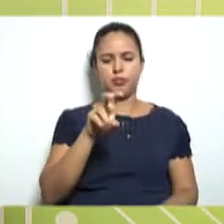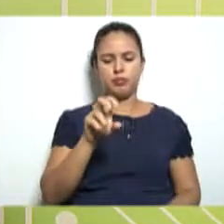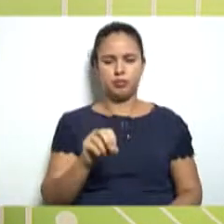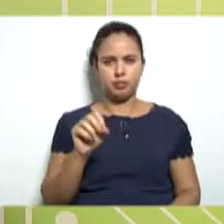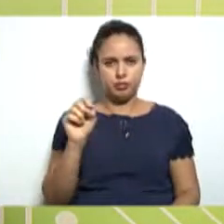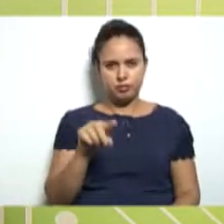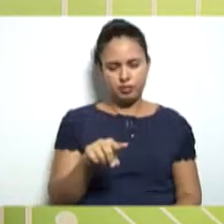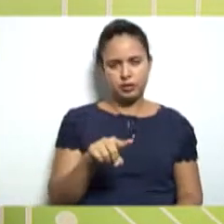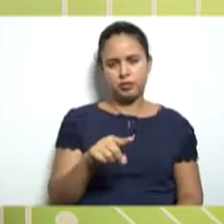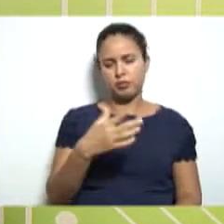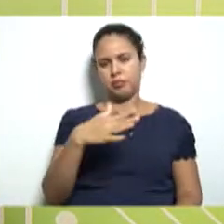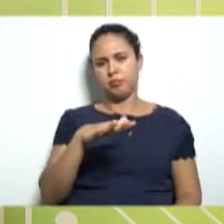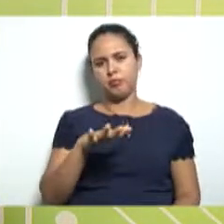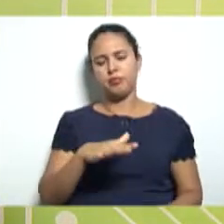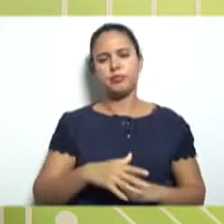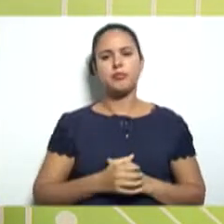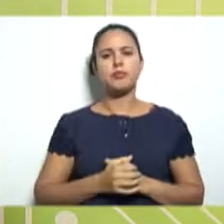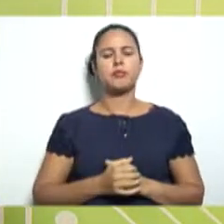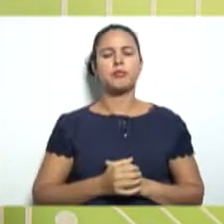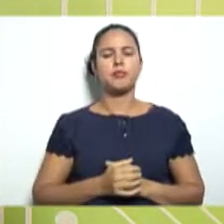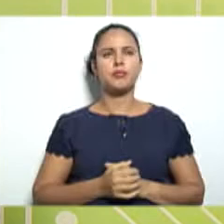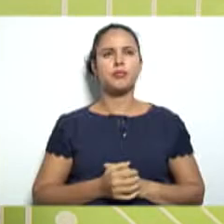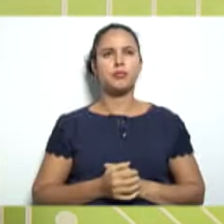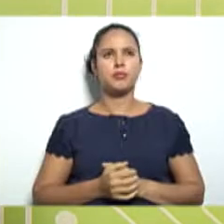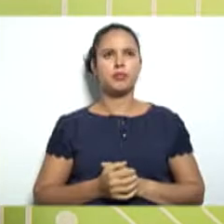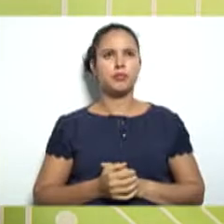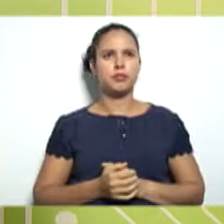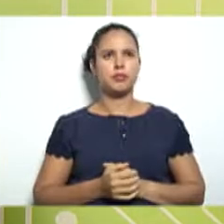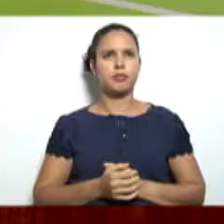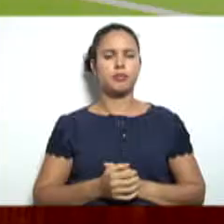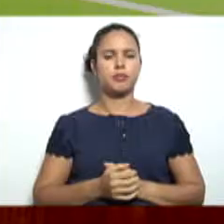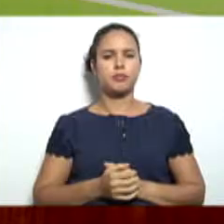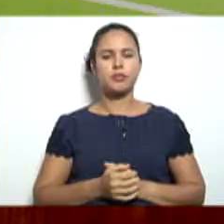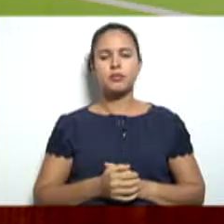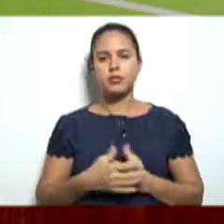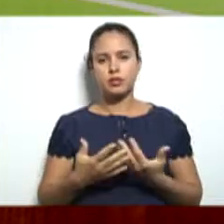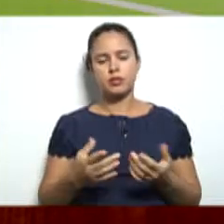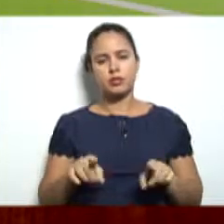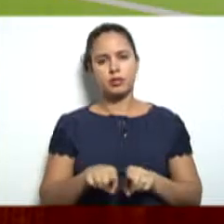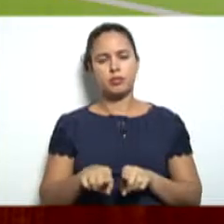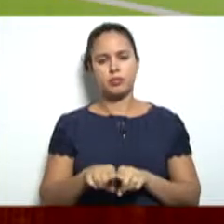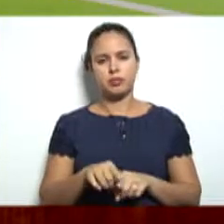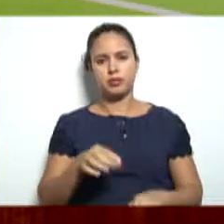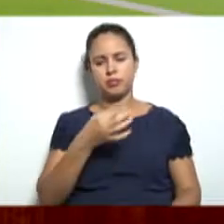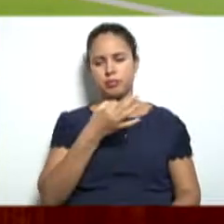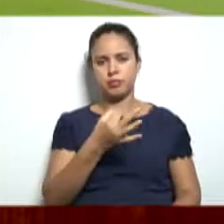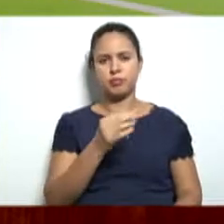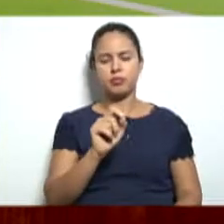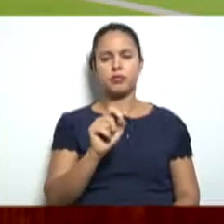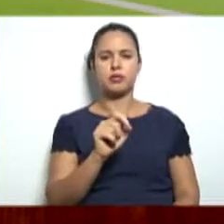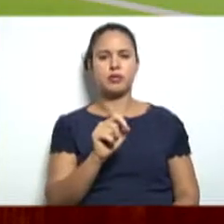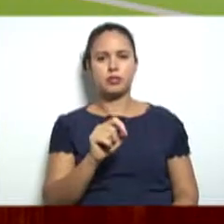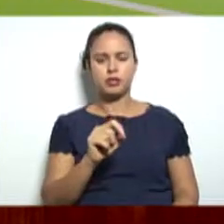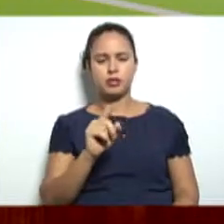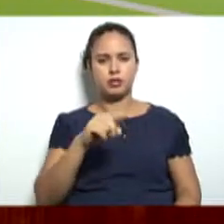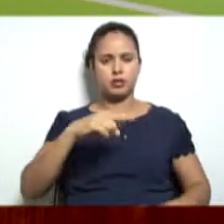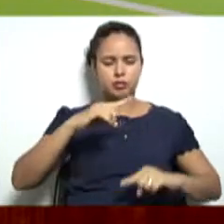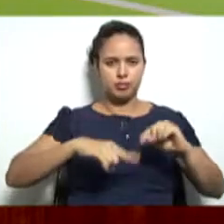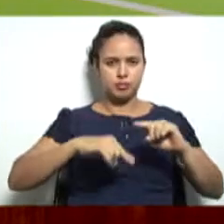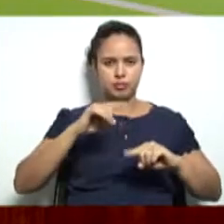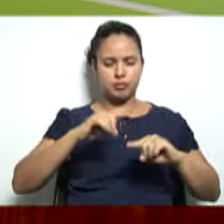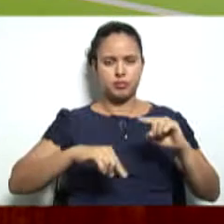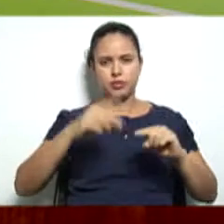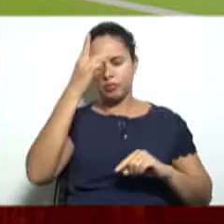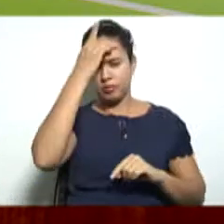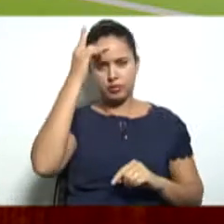propor o ramo do cooperativismo habitacional. E só um comentário, e esses materiais que as pessoas